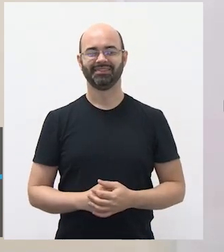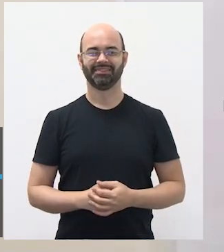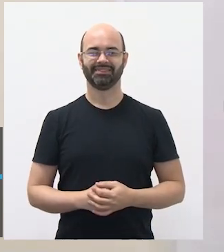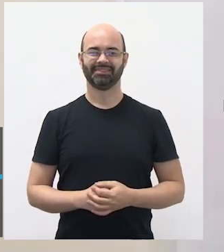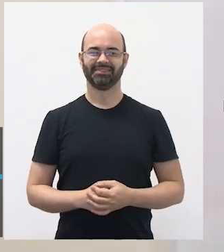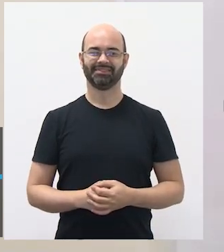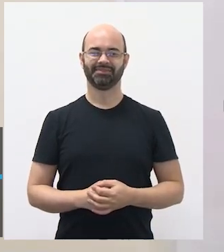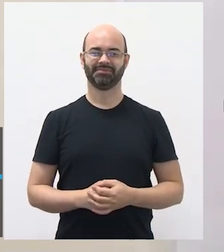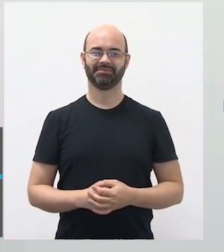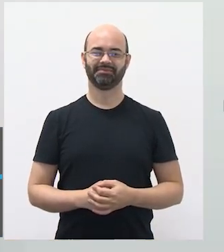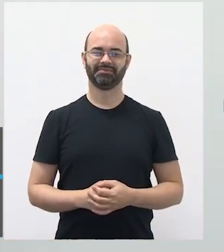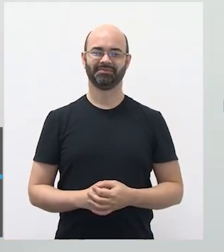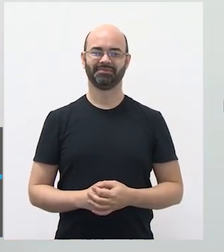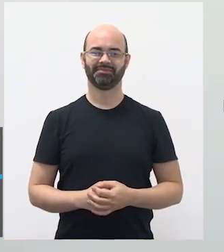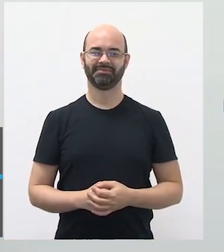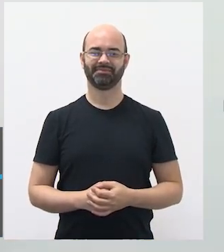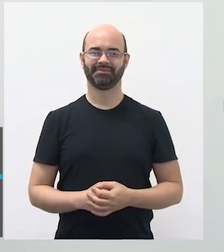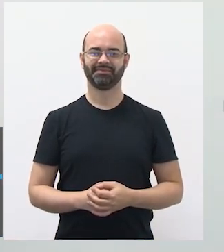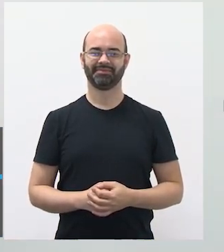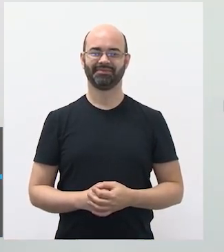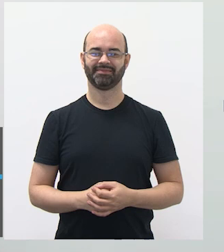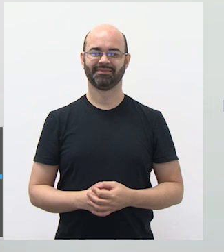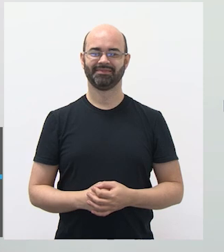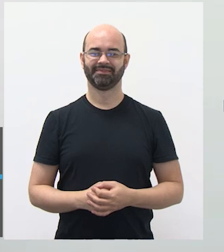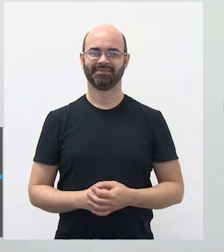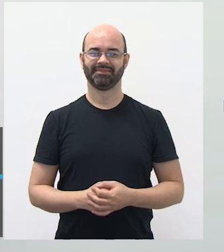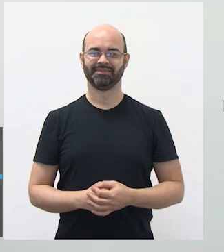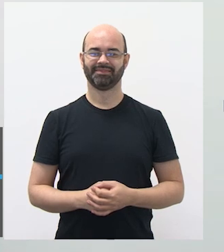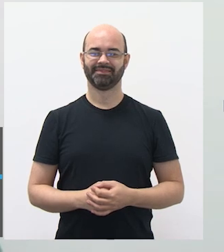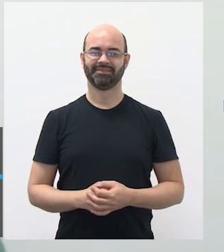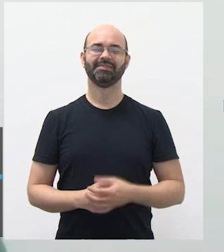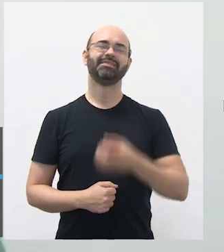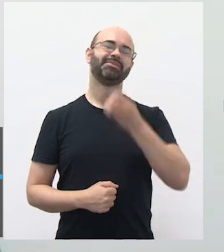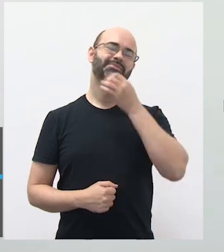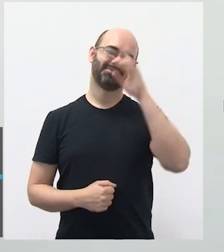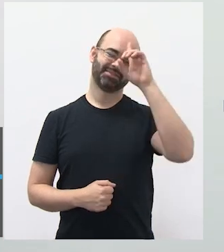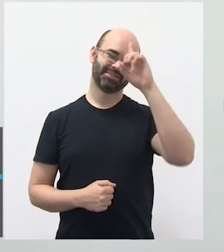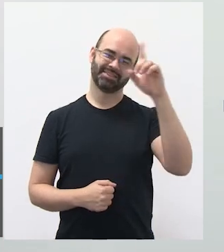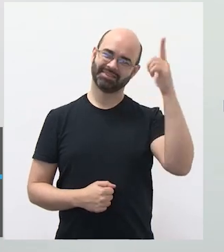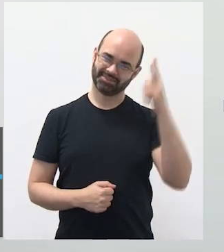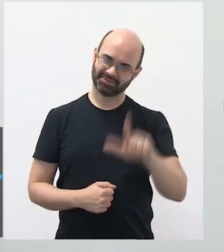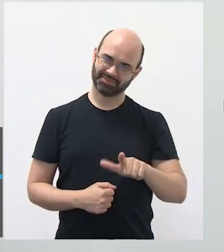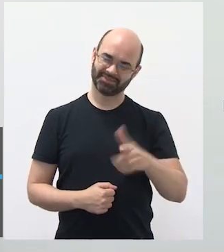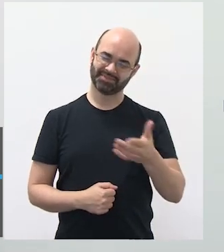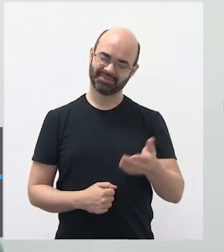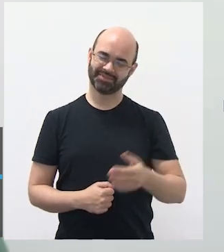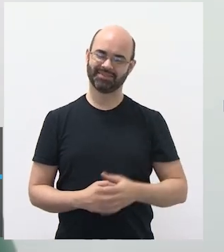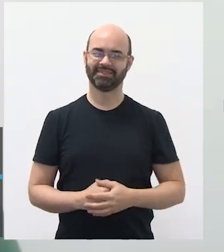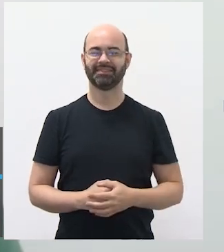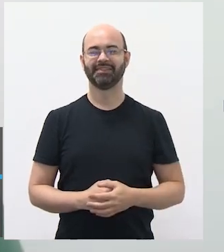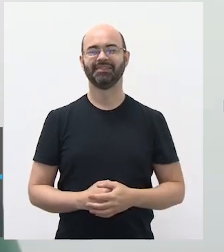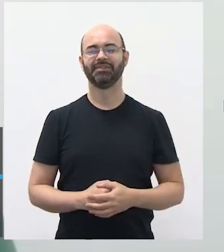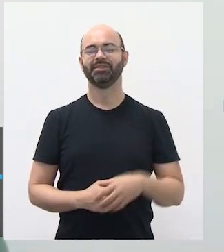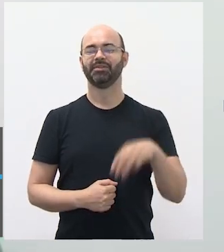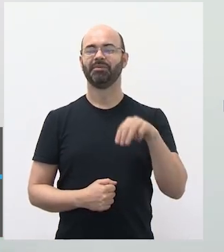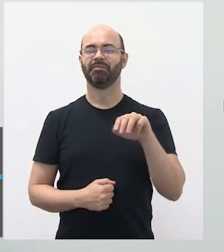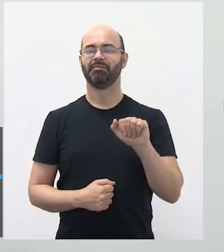Bom dia, mais uma vez. Obrigada,